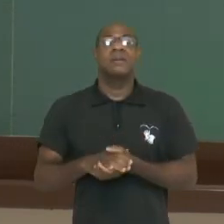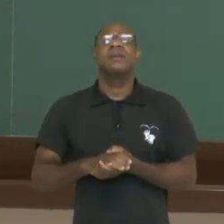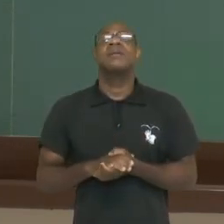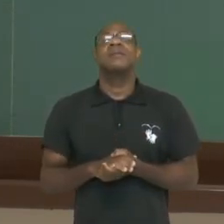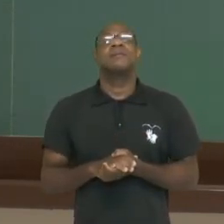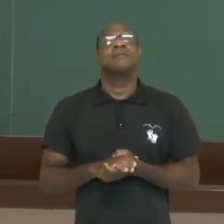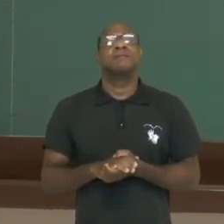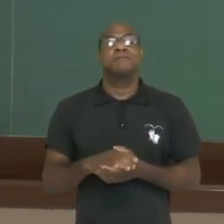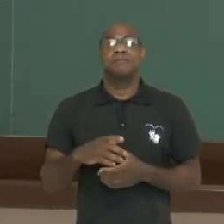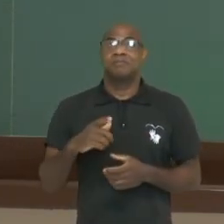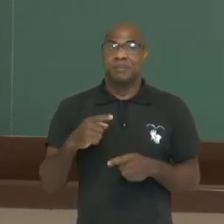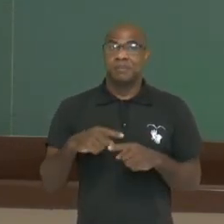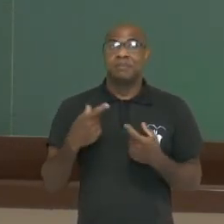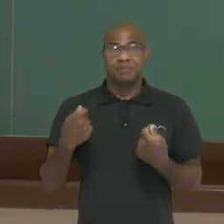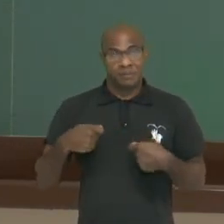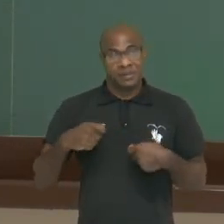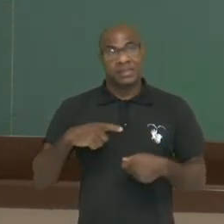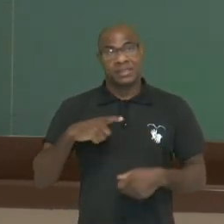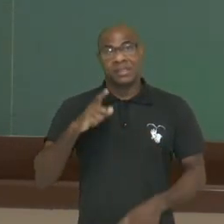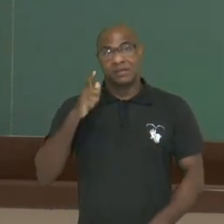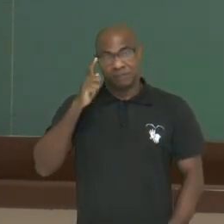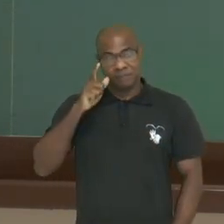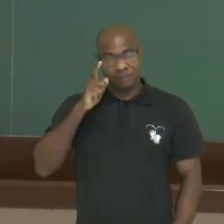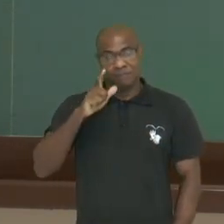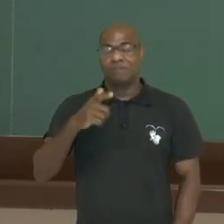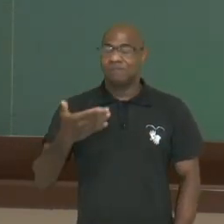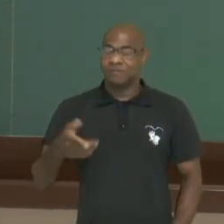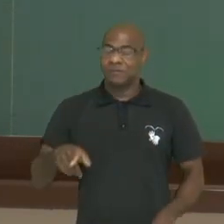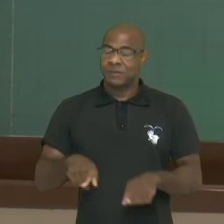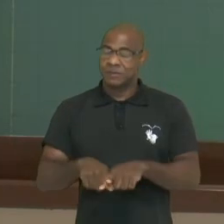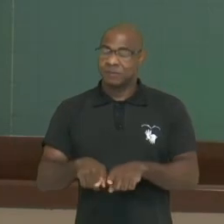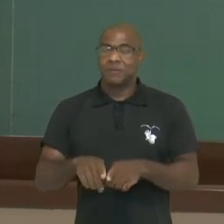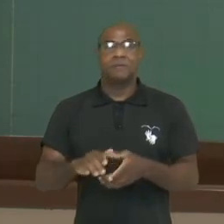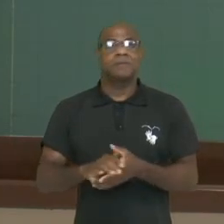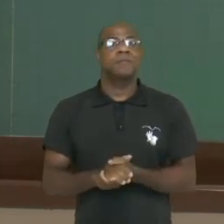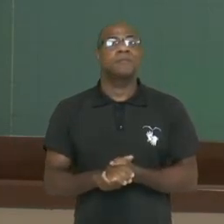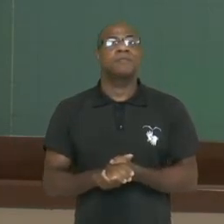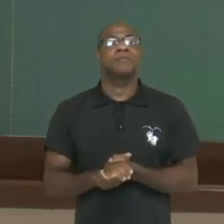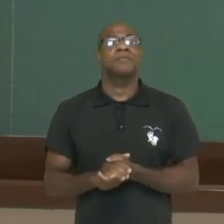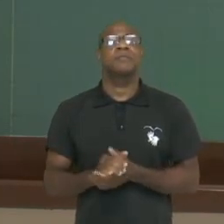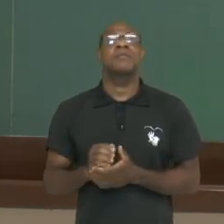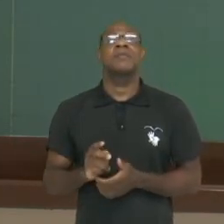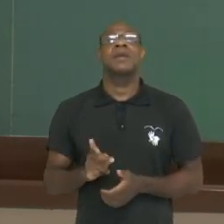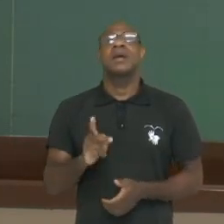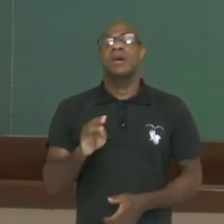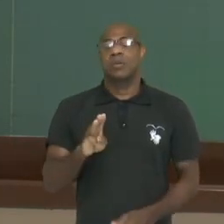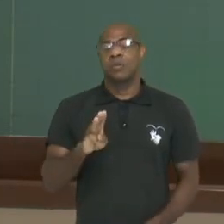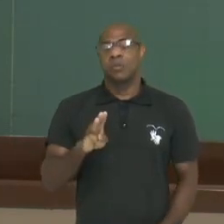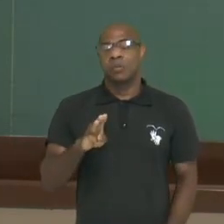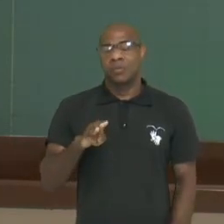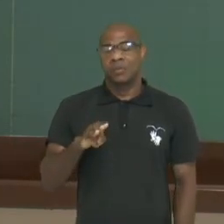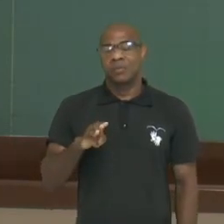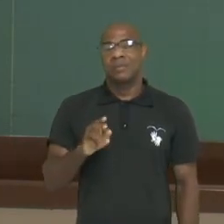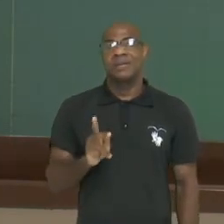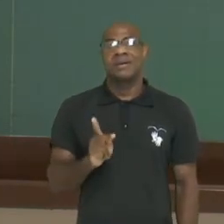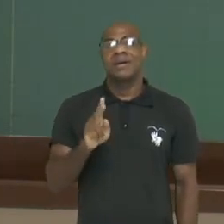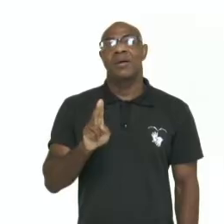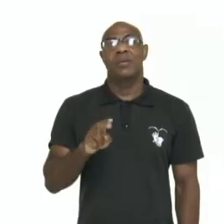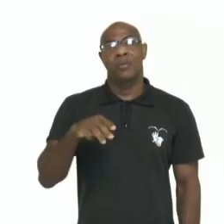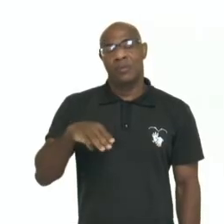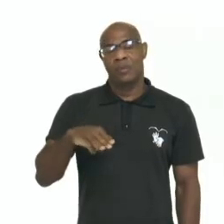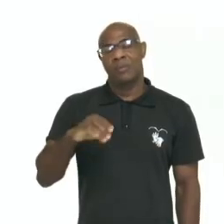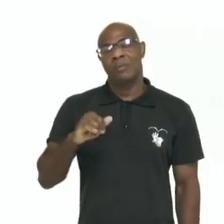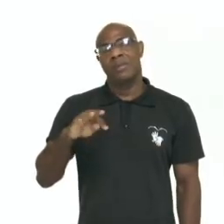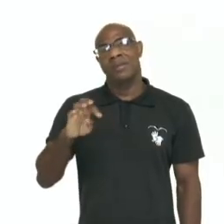seja alcançado, certo? No comitê, então, como funciona o comitê, essa disputa, essa